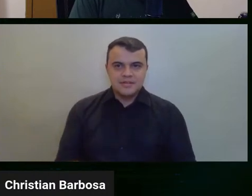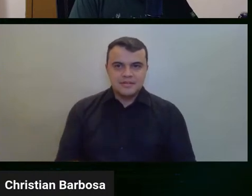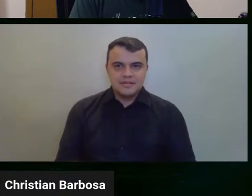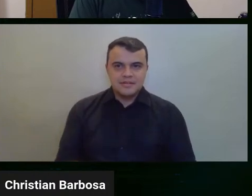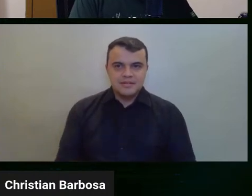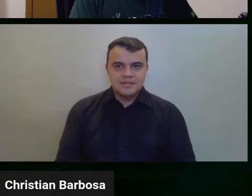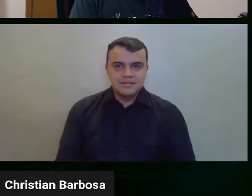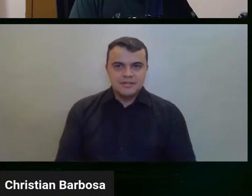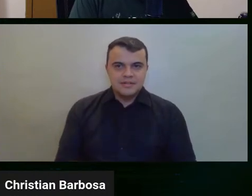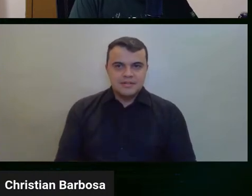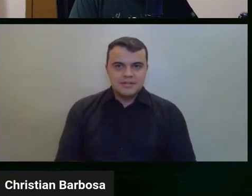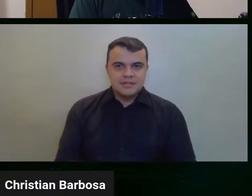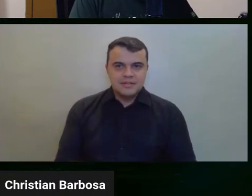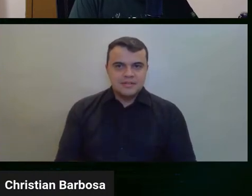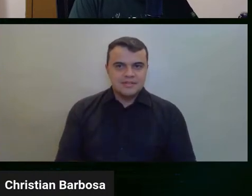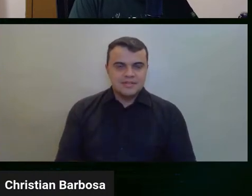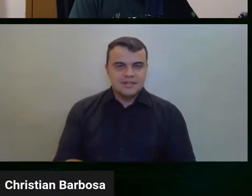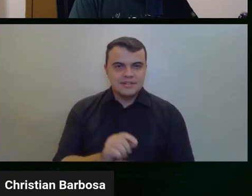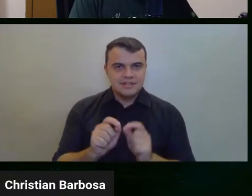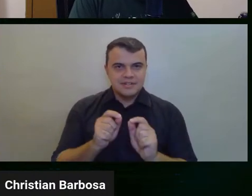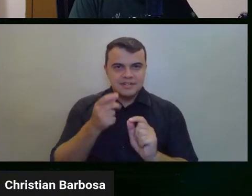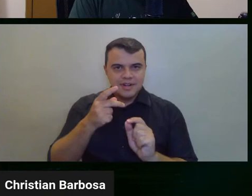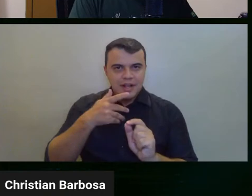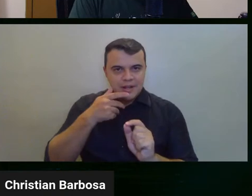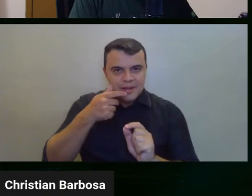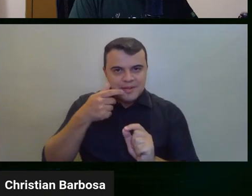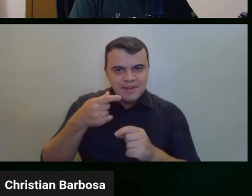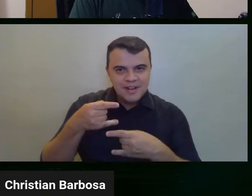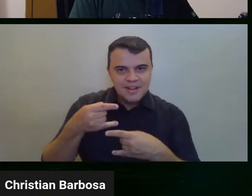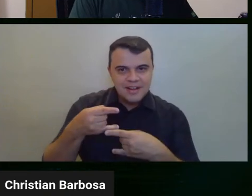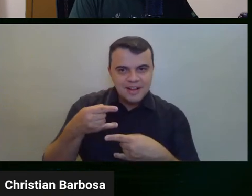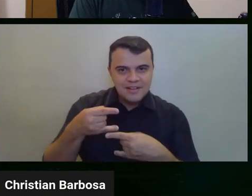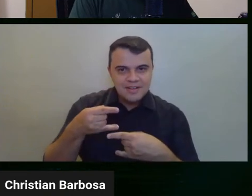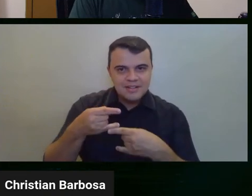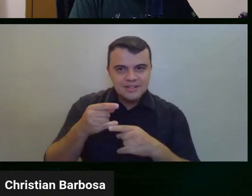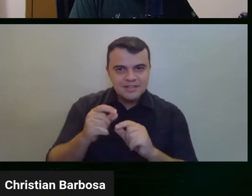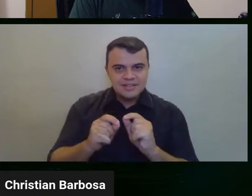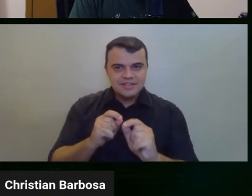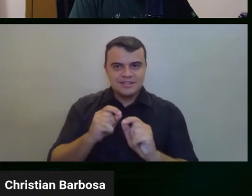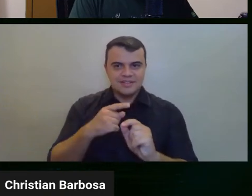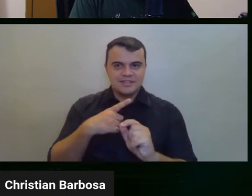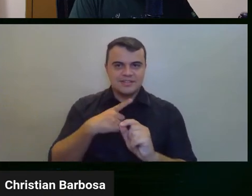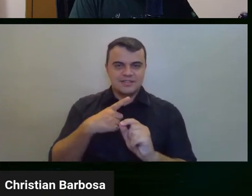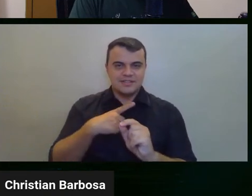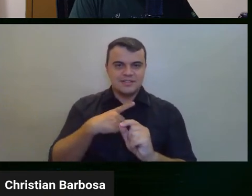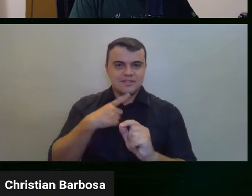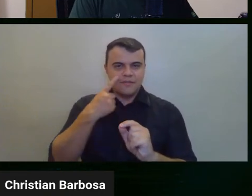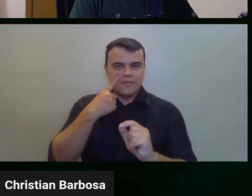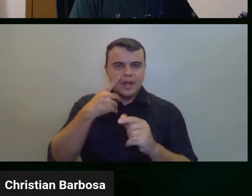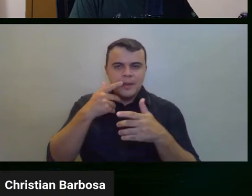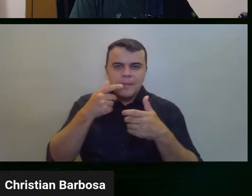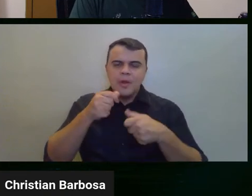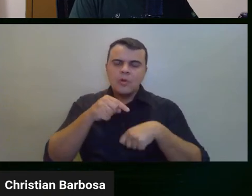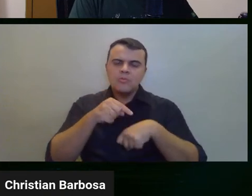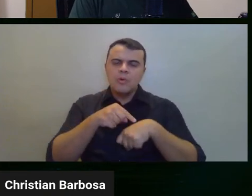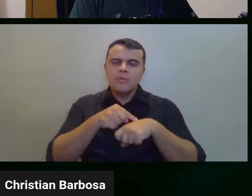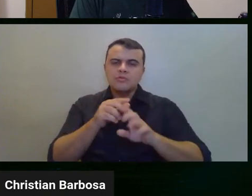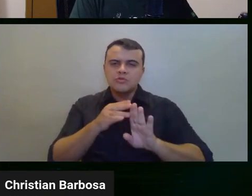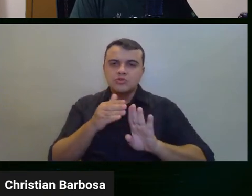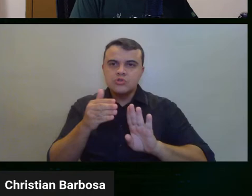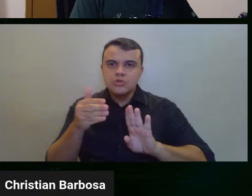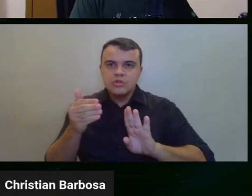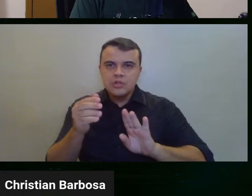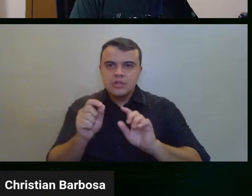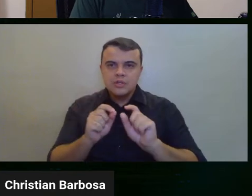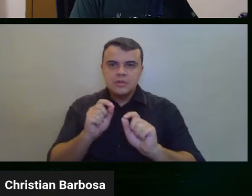aí era melhor Live possível para você conseguir ali entender o seu momento ali de jornada